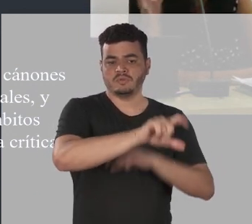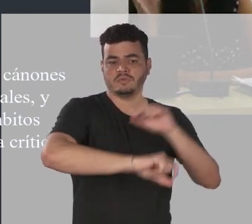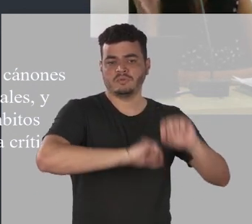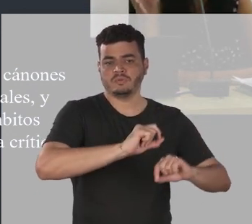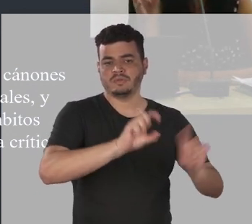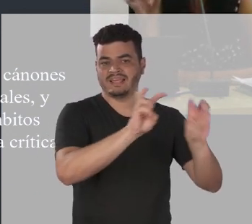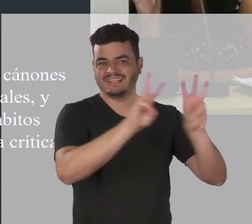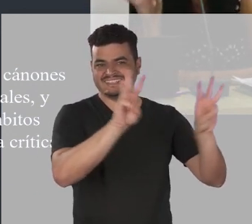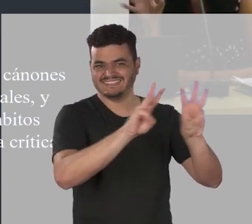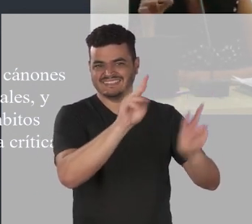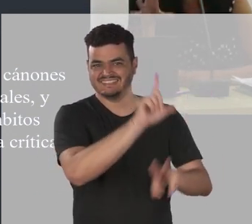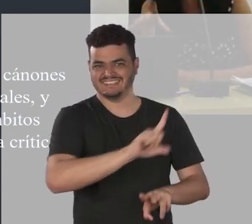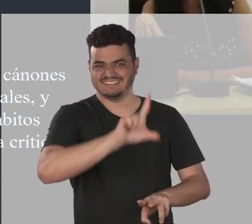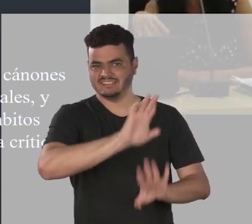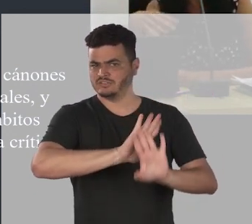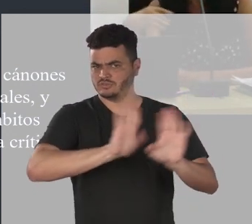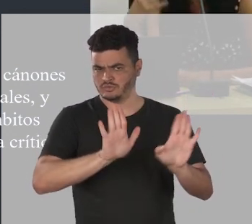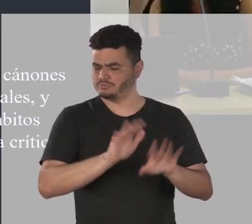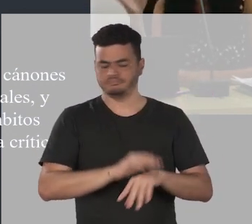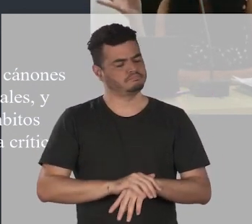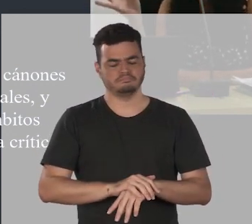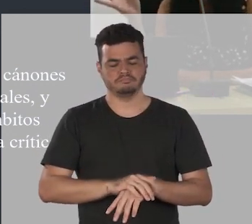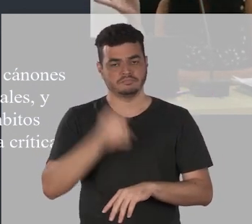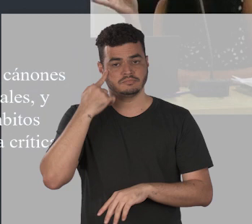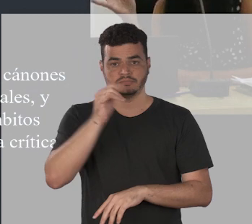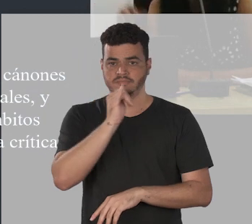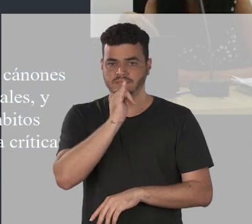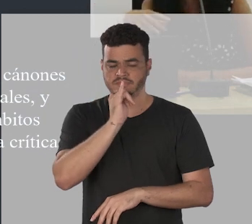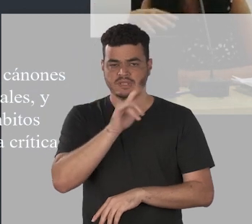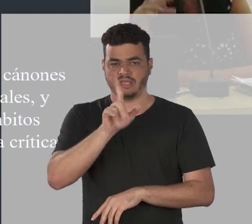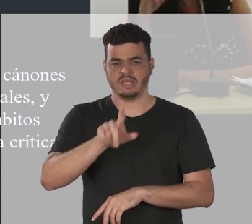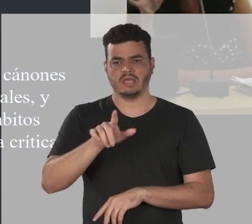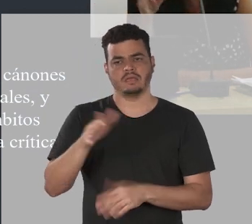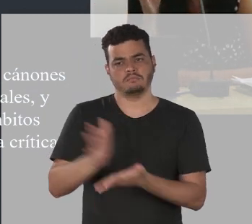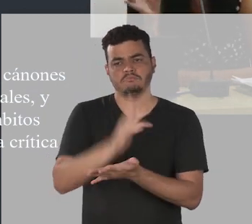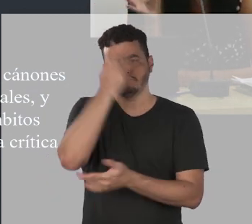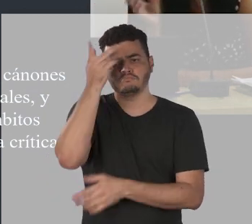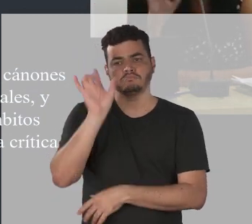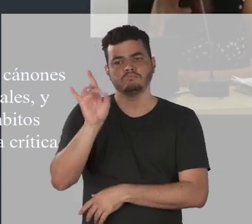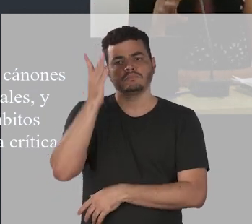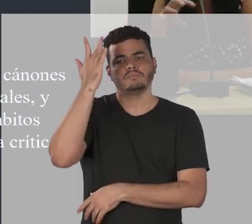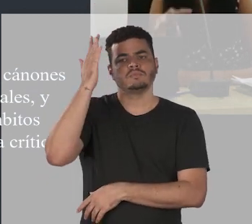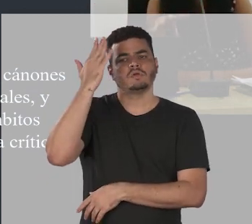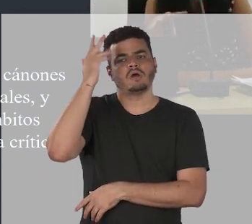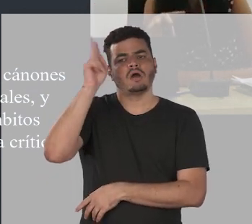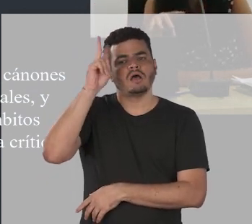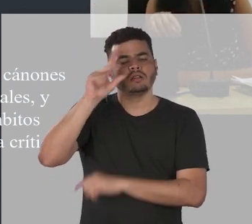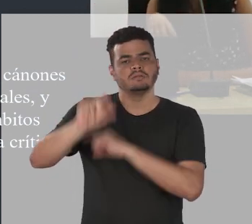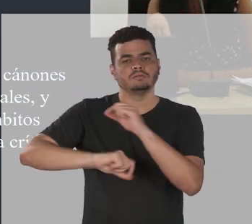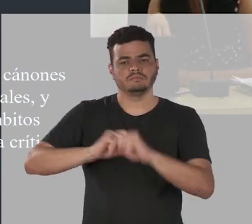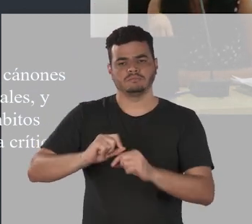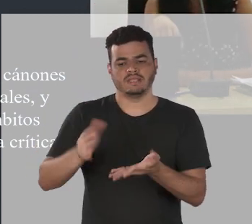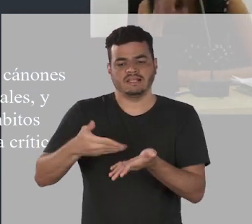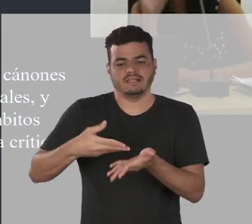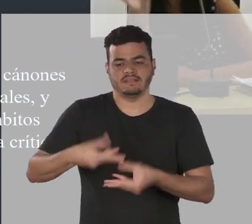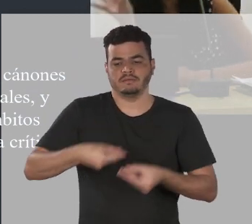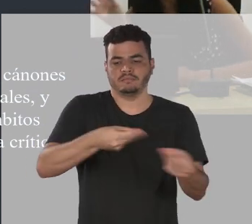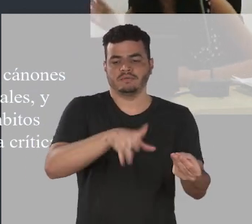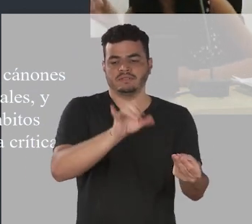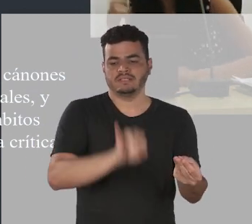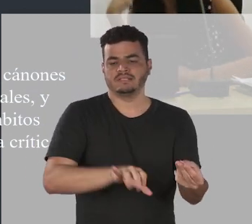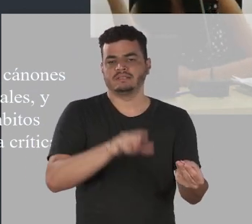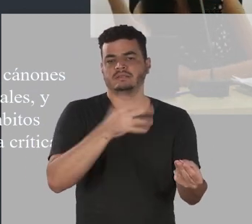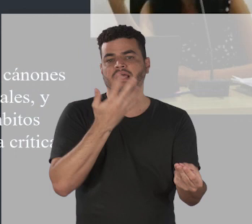geral. Exceto, bom, as datas comerciais. Sempre tem que fazer uma resenha ou dar uma nota para